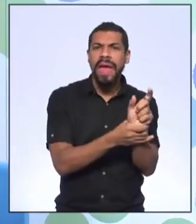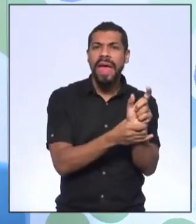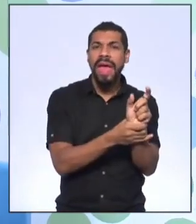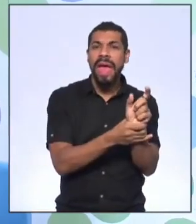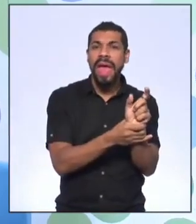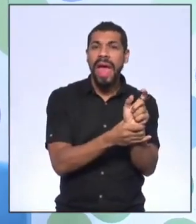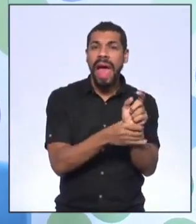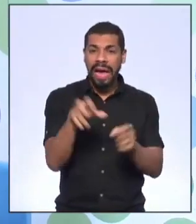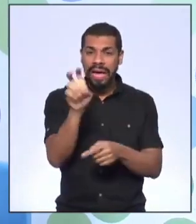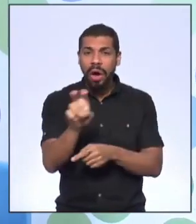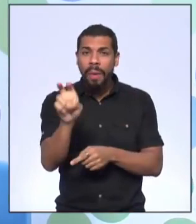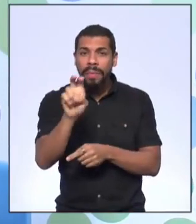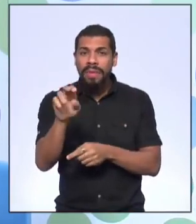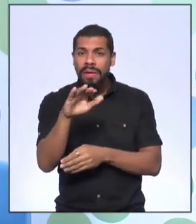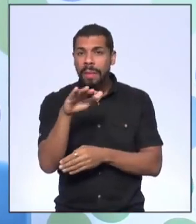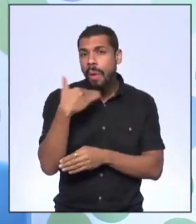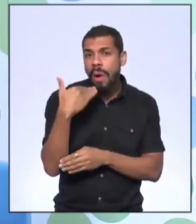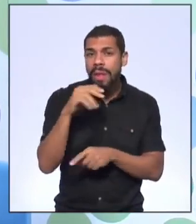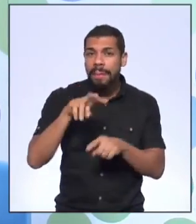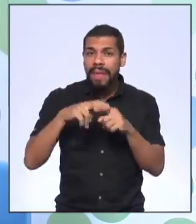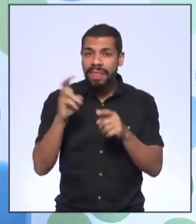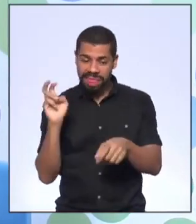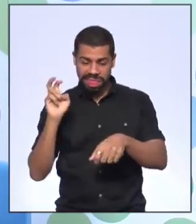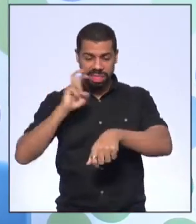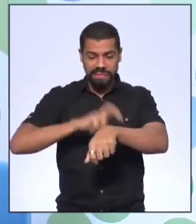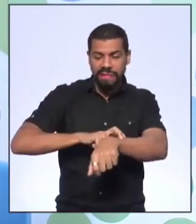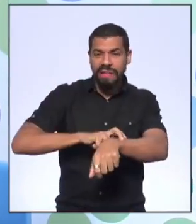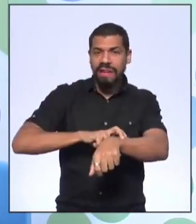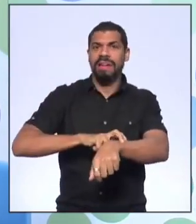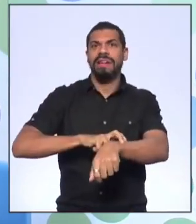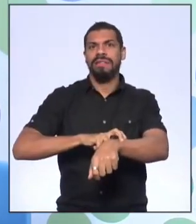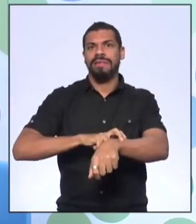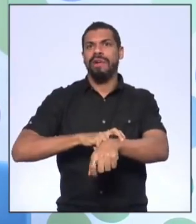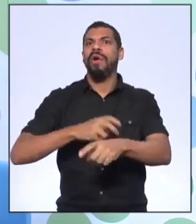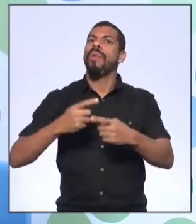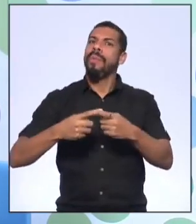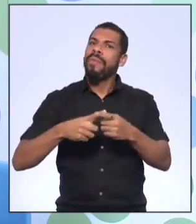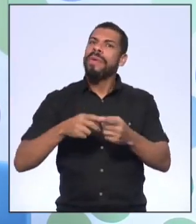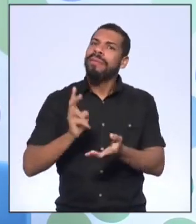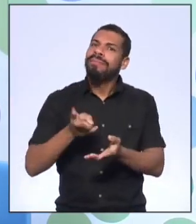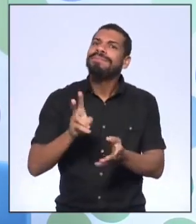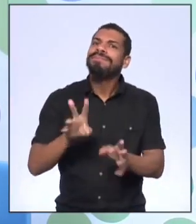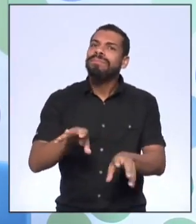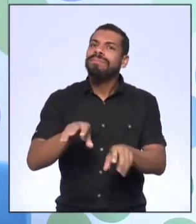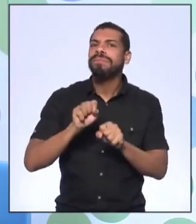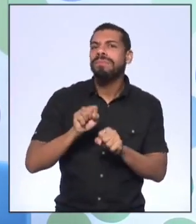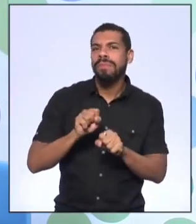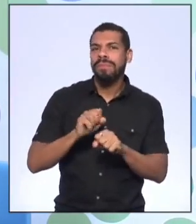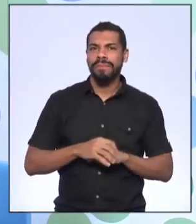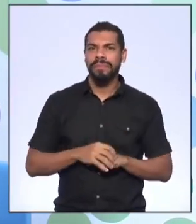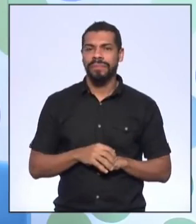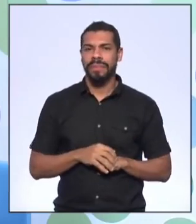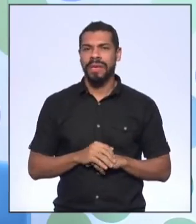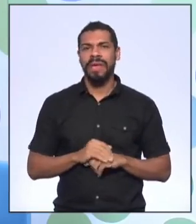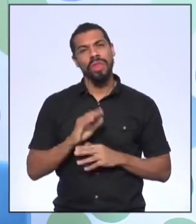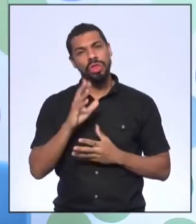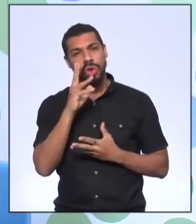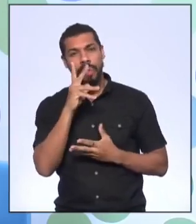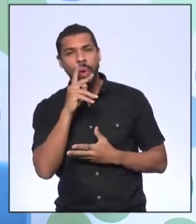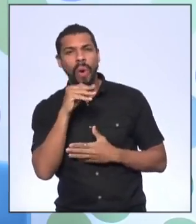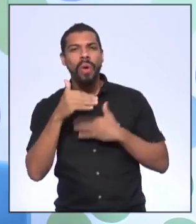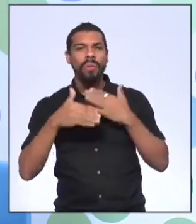picado. Mesmo era morta. Por quê? Porque aquele sensorzinho ali continua ativo. Então demora um certo tempo, né, para aquele